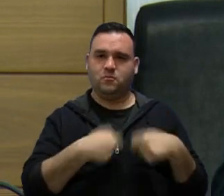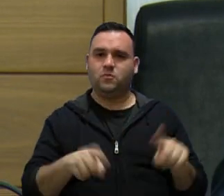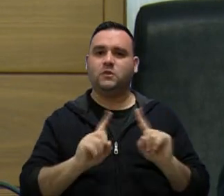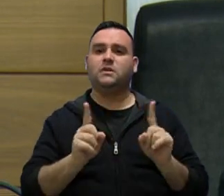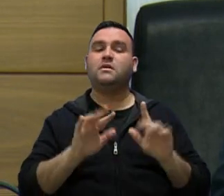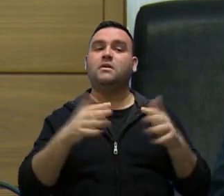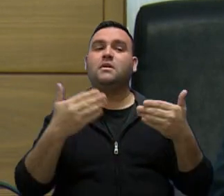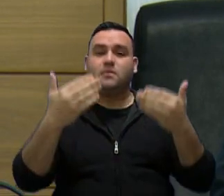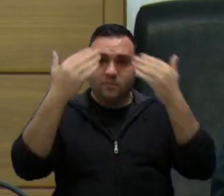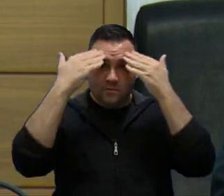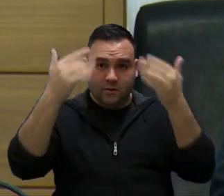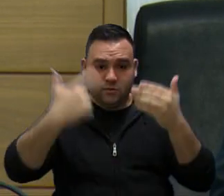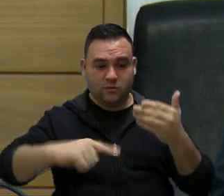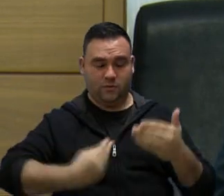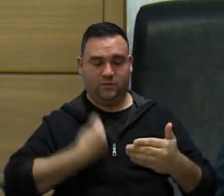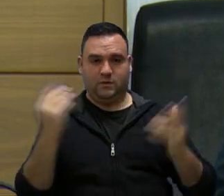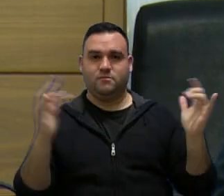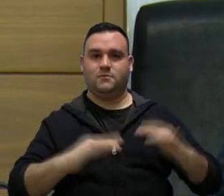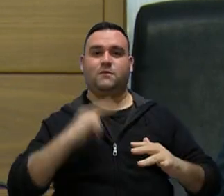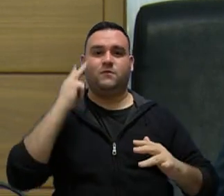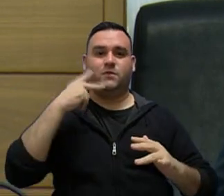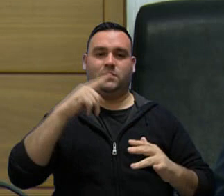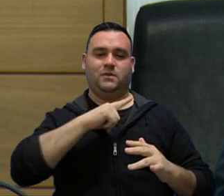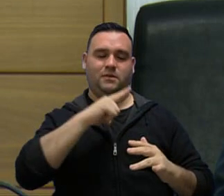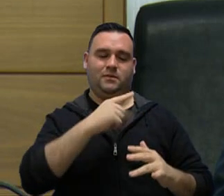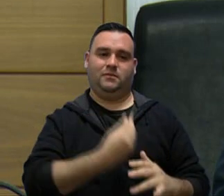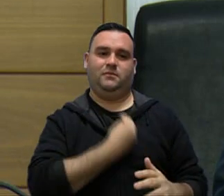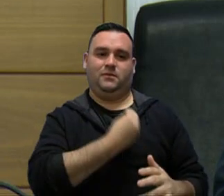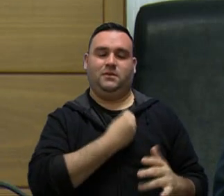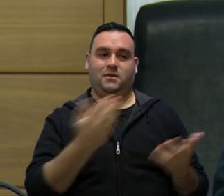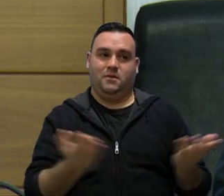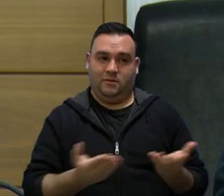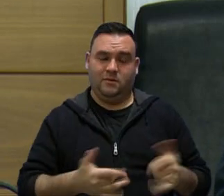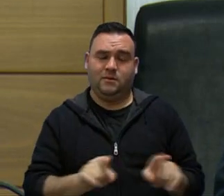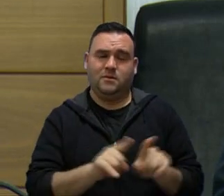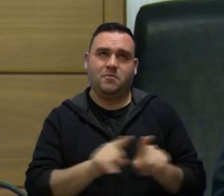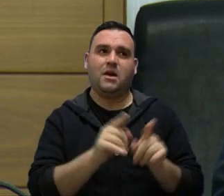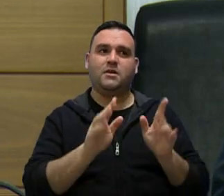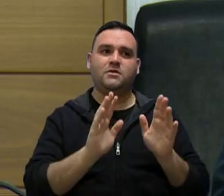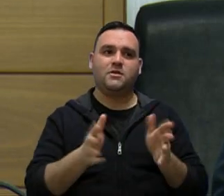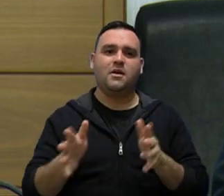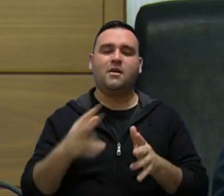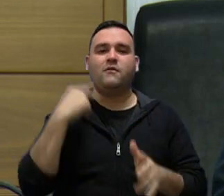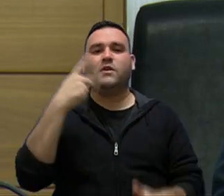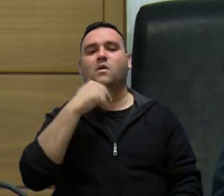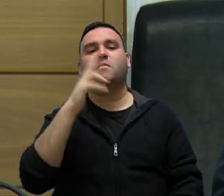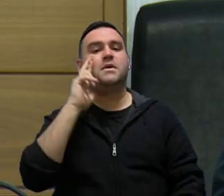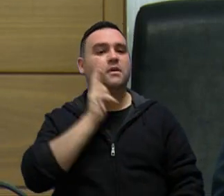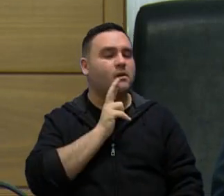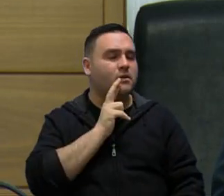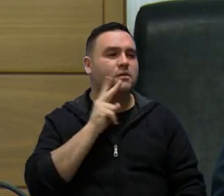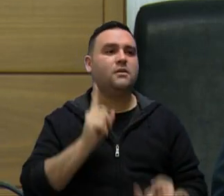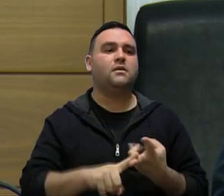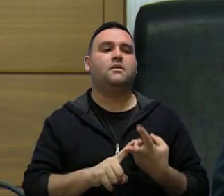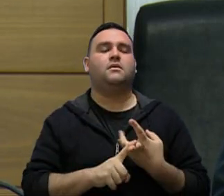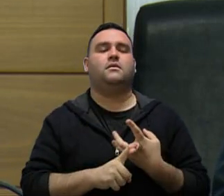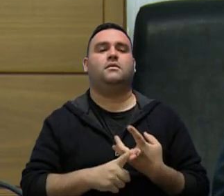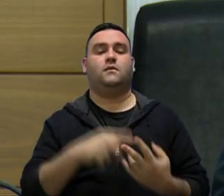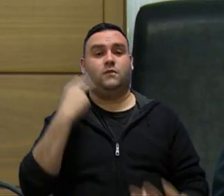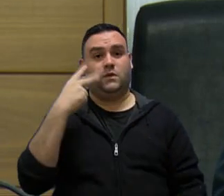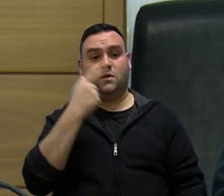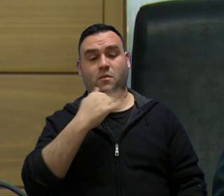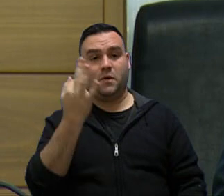eu quero só agradecer mais uma vez a presença dos vereadores que aqui estão e que por aqui passaram vereador renan